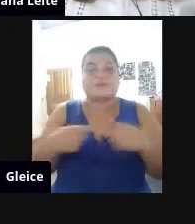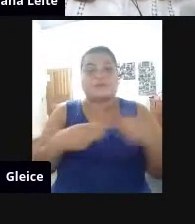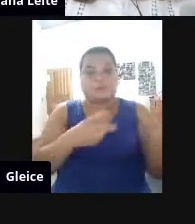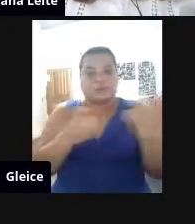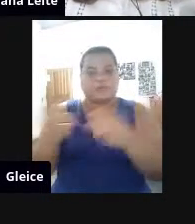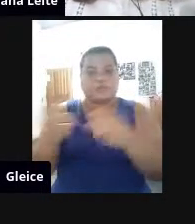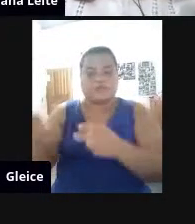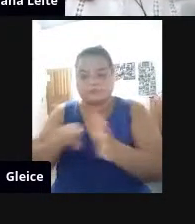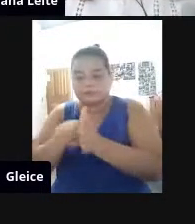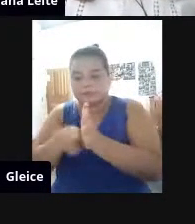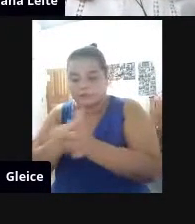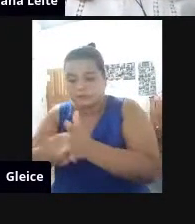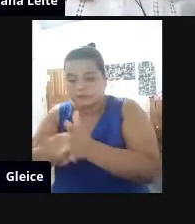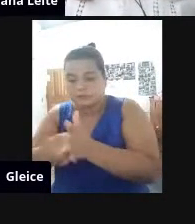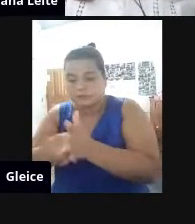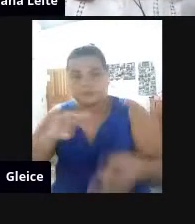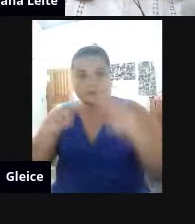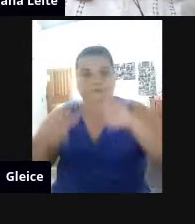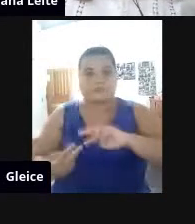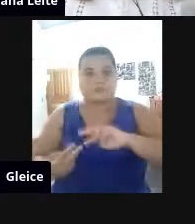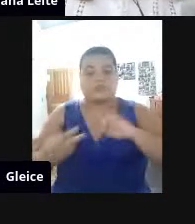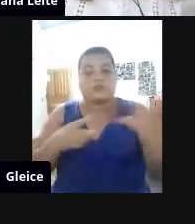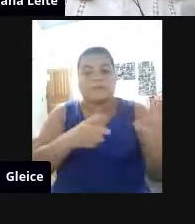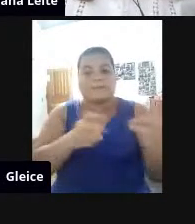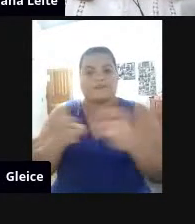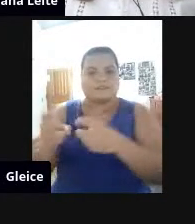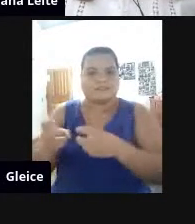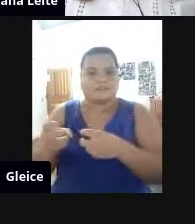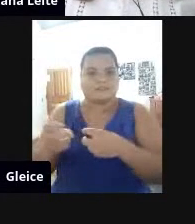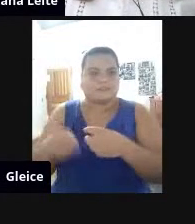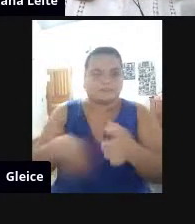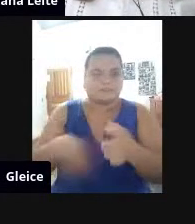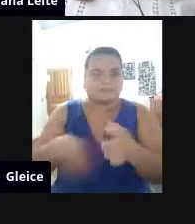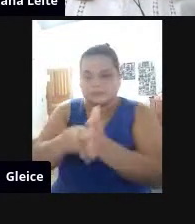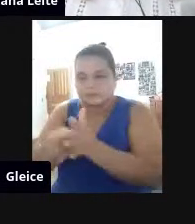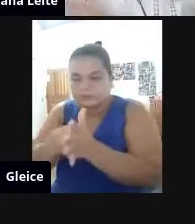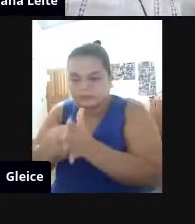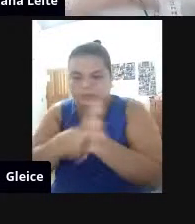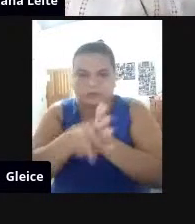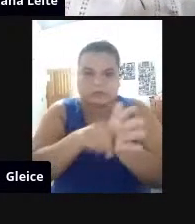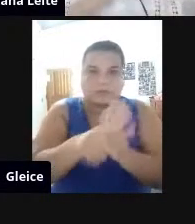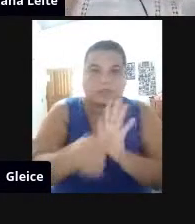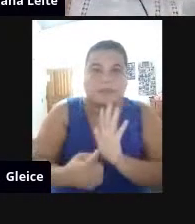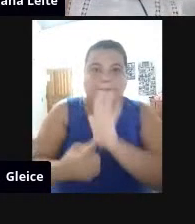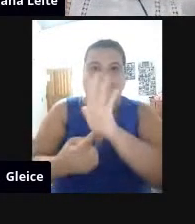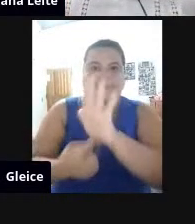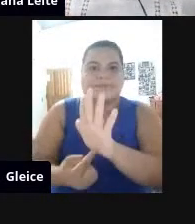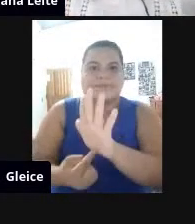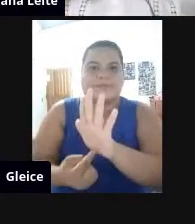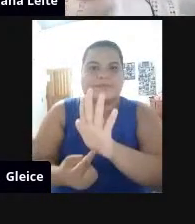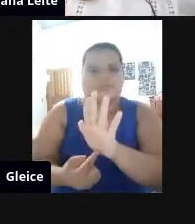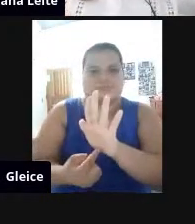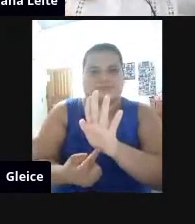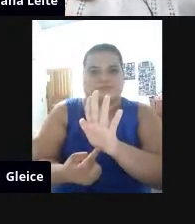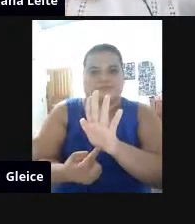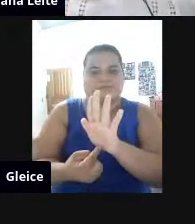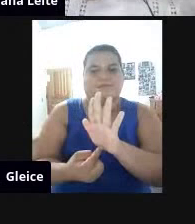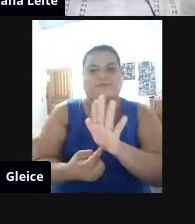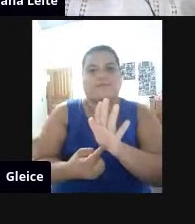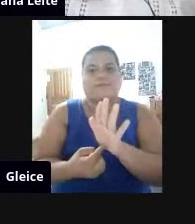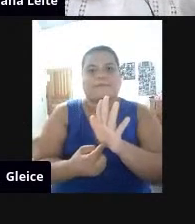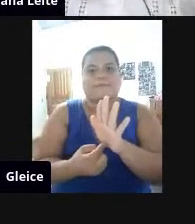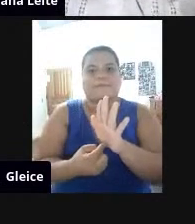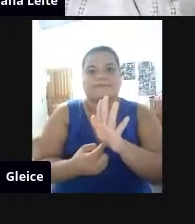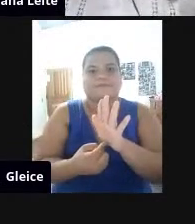temos testes genéticos que faz essa varredura, né, da presença de polimorfismos naquele indivíduo. São testes